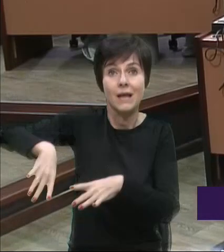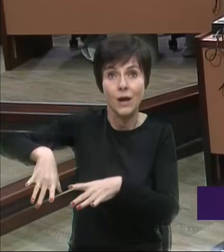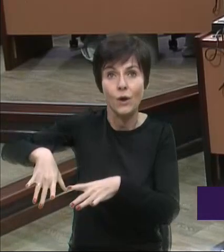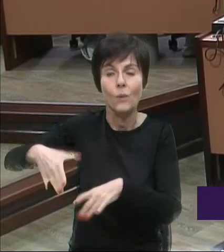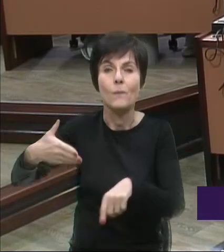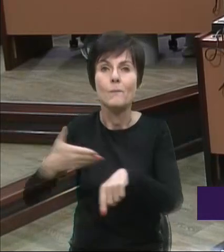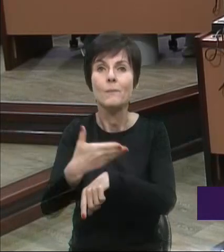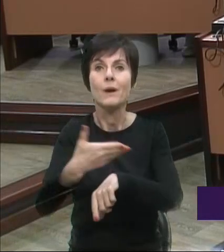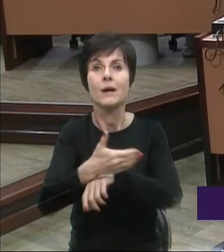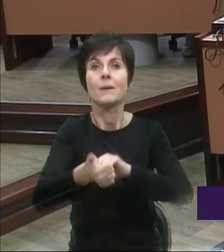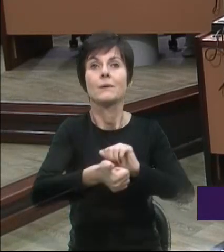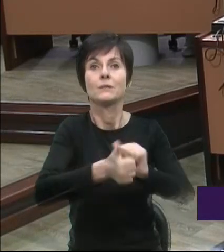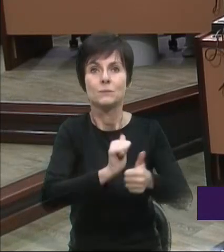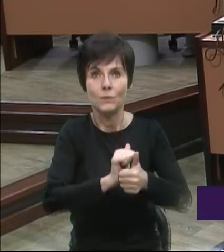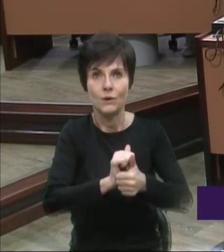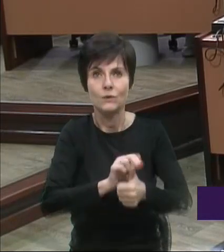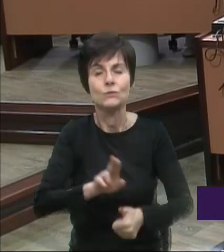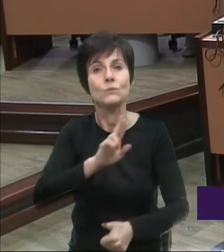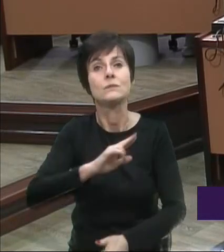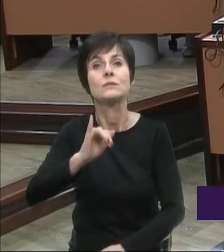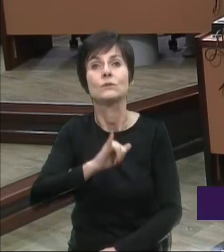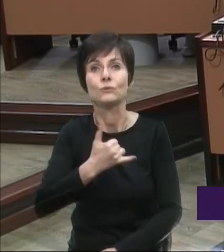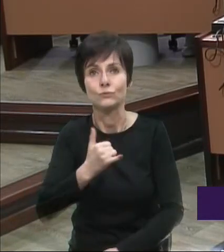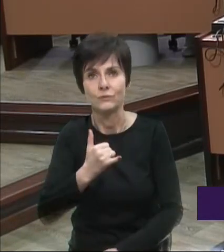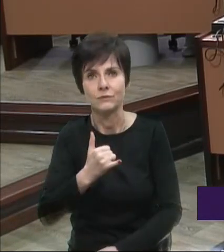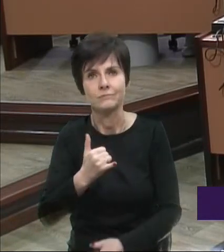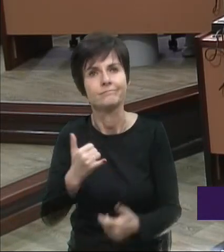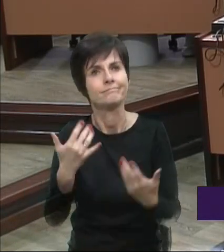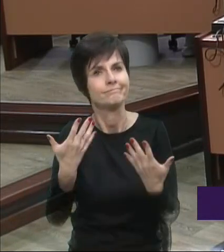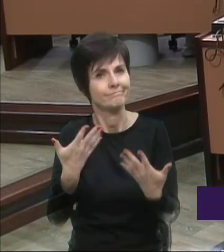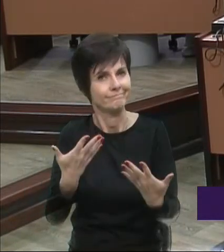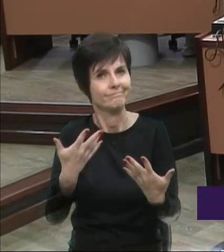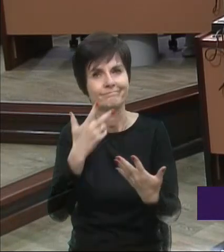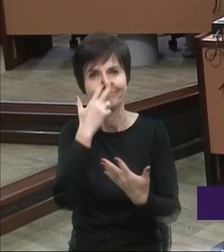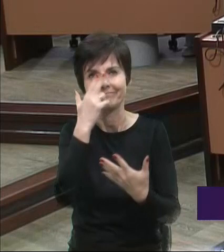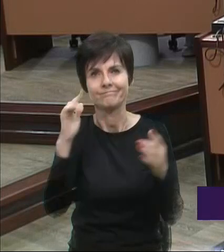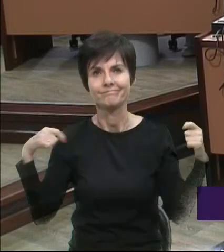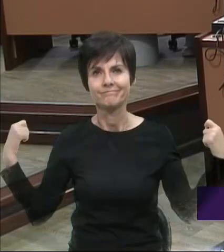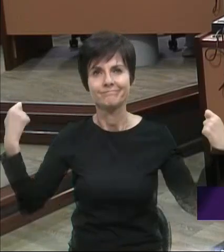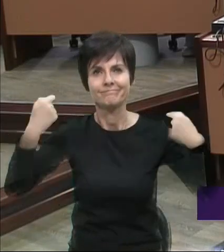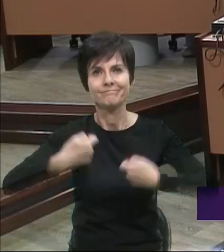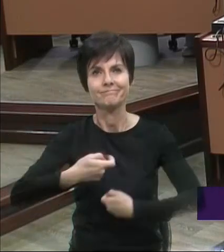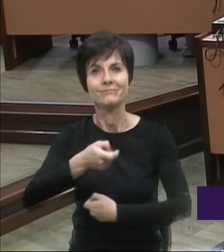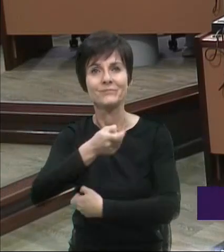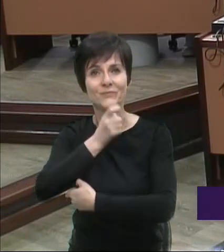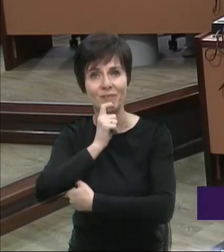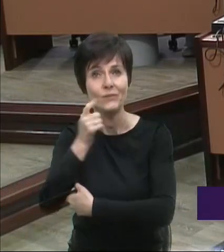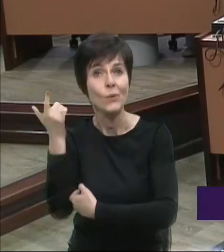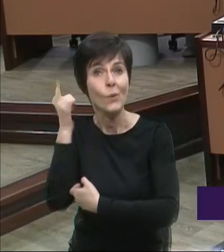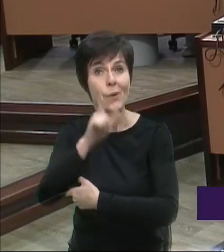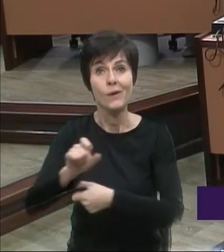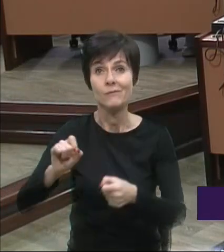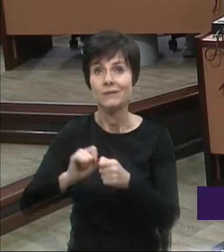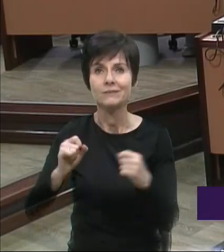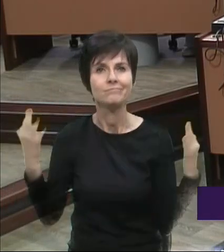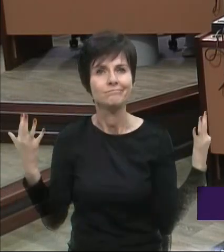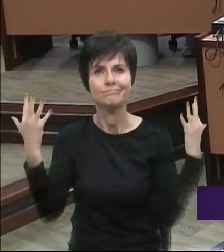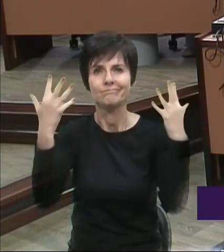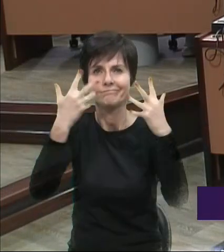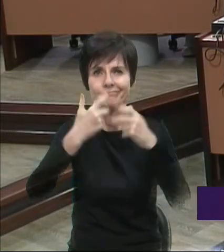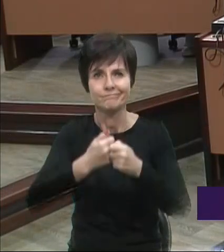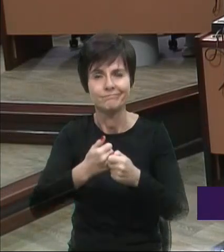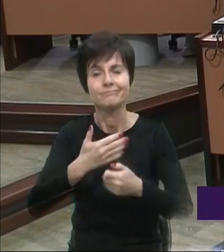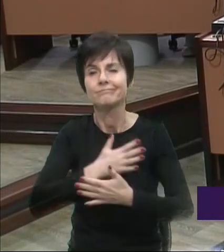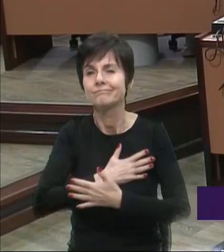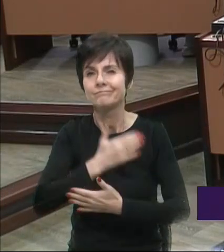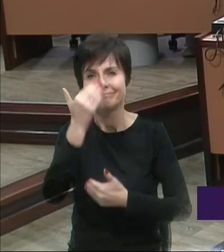do Juventude, vestindo a camisa do Juventude, esse manto, e vocês conseguem fazer isso de uma forma maravilhosa. Eu agradeço